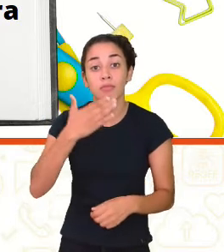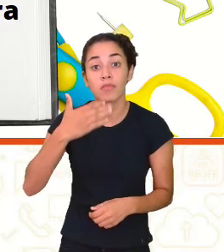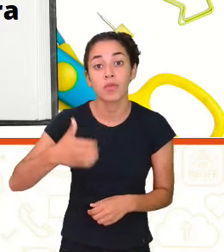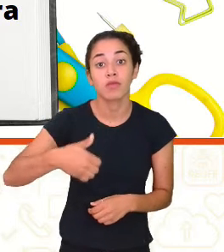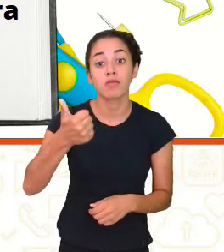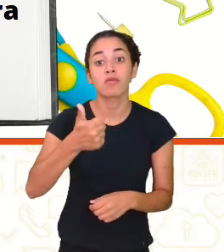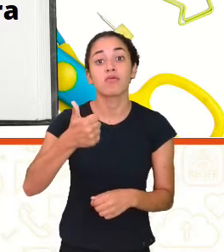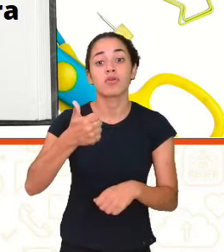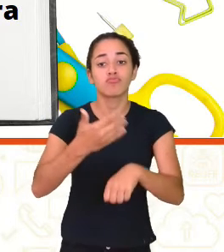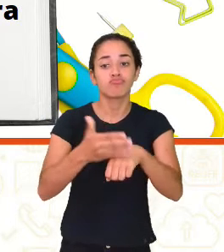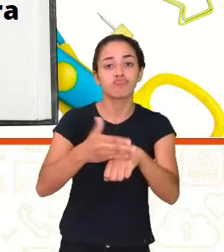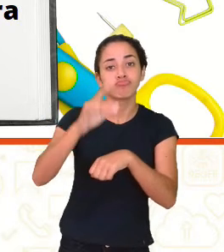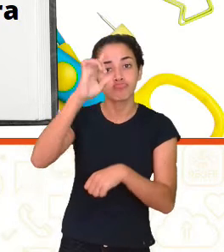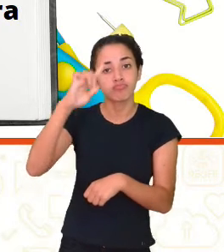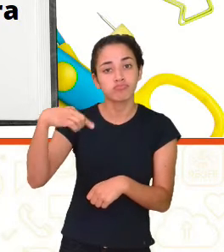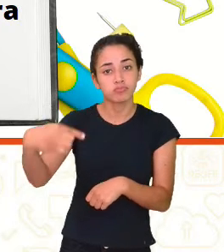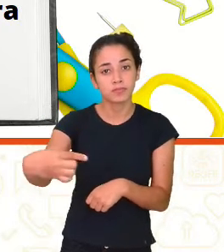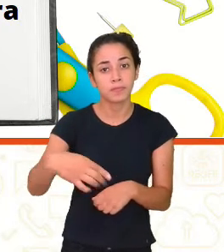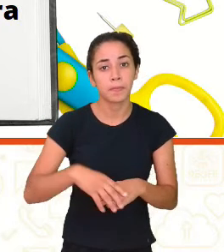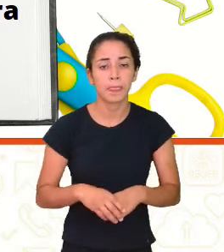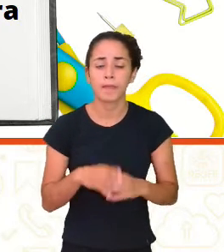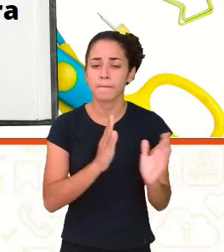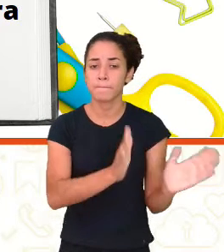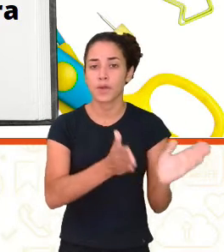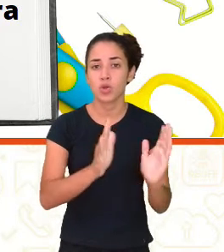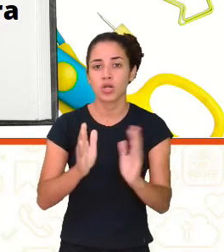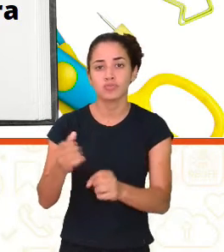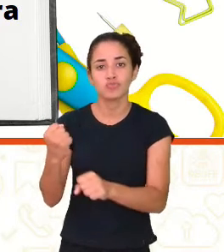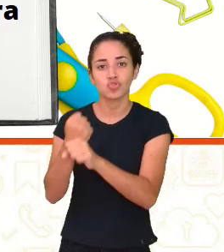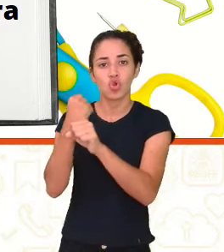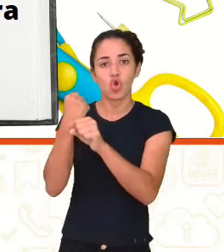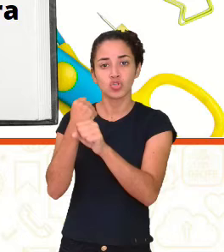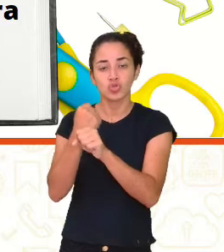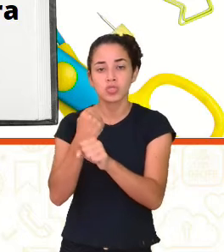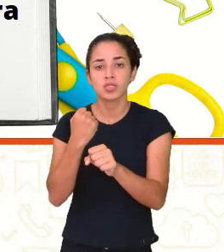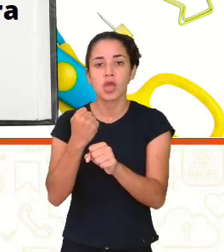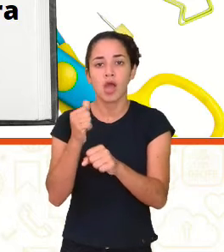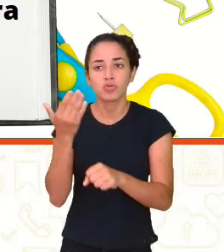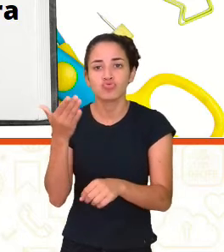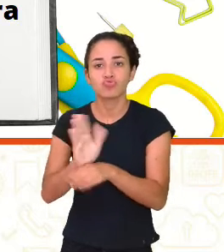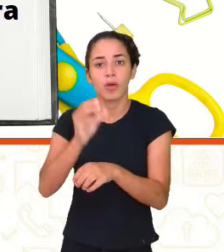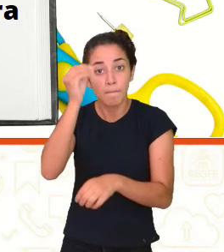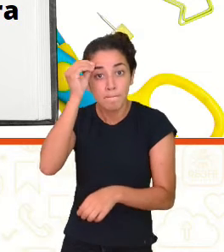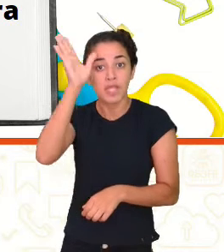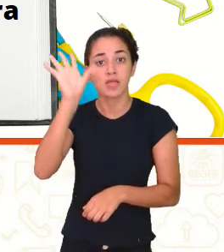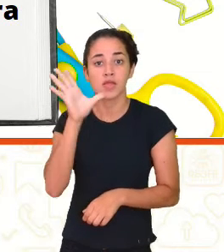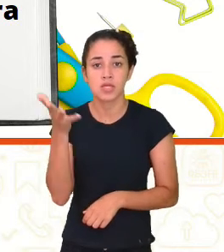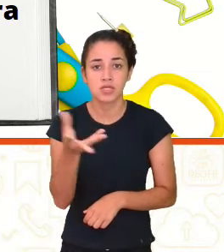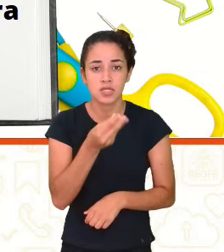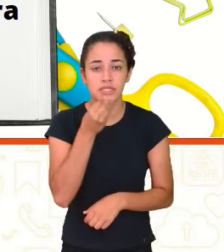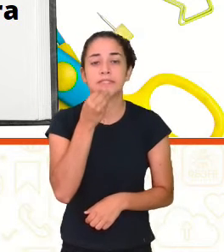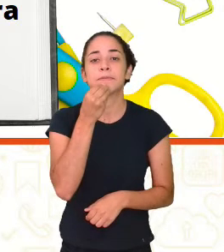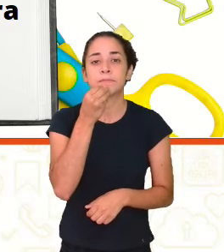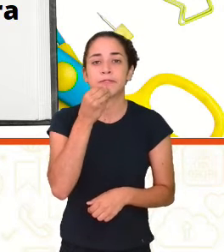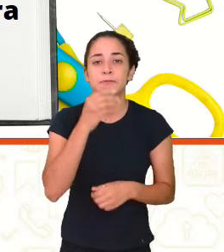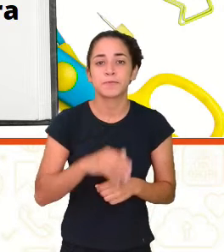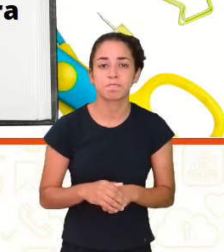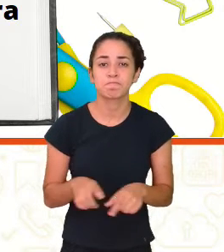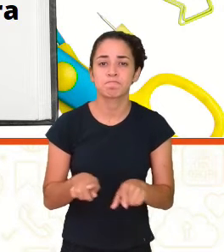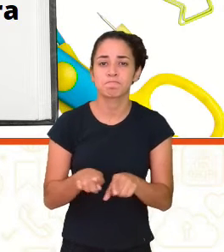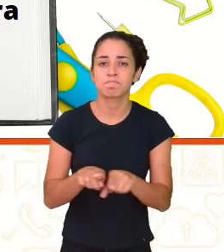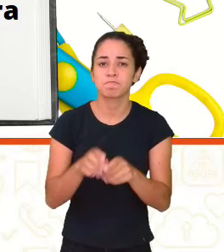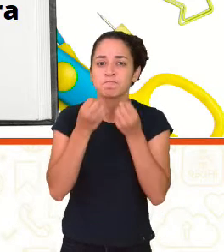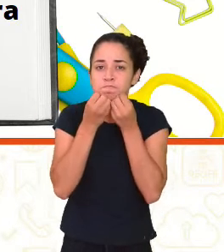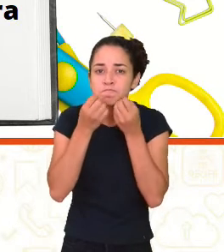práticas cotidianas em processos de construção de conhecimento, com meios de favorecer a aquisição